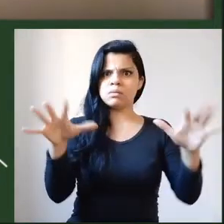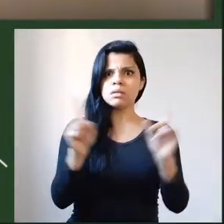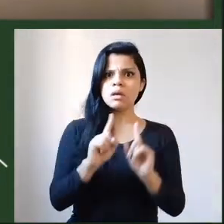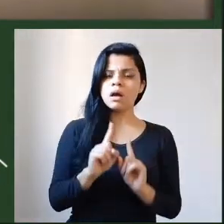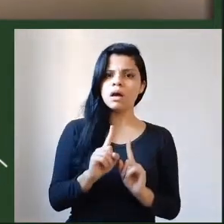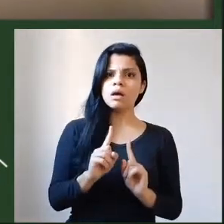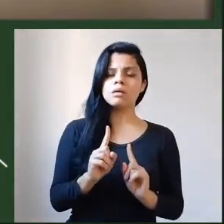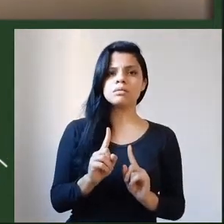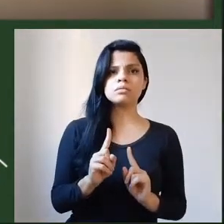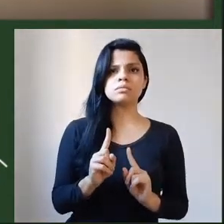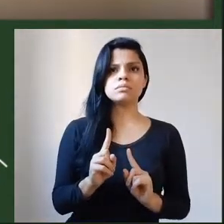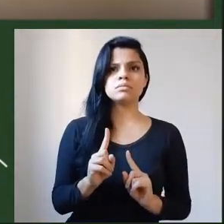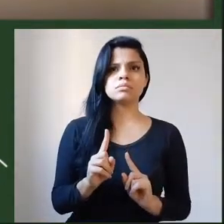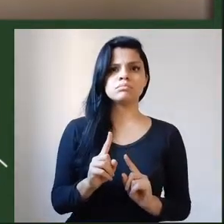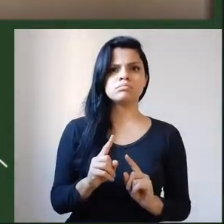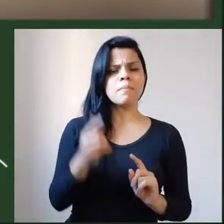proporção